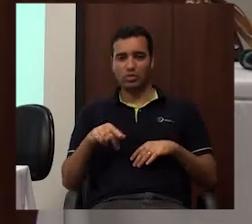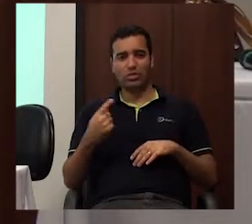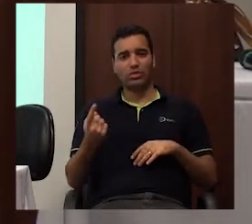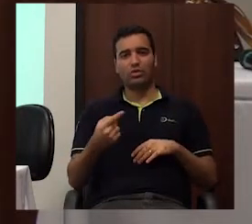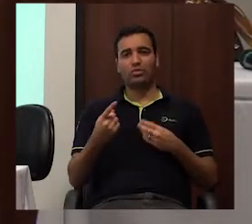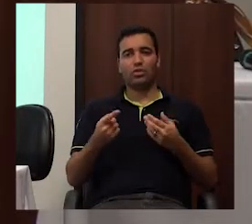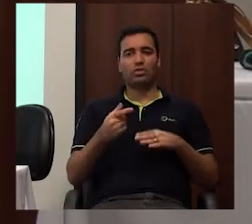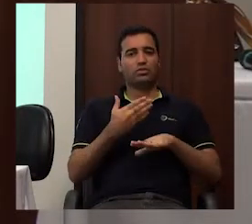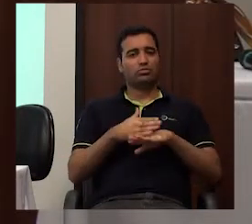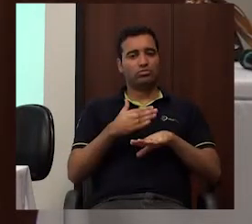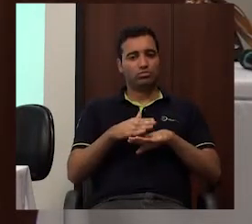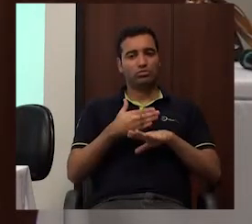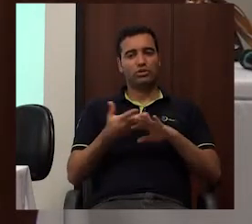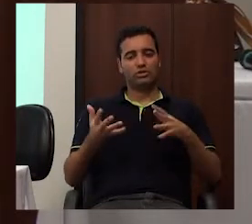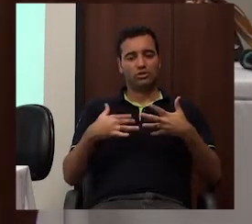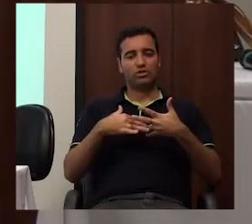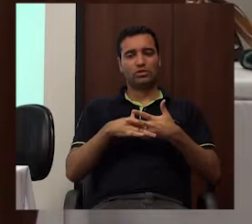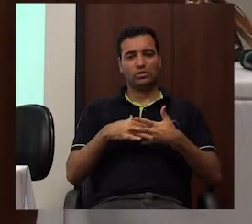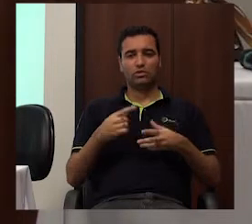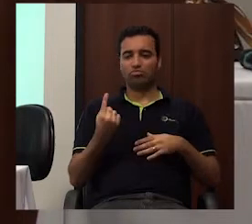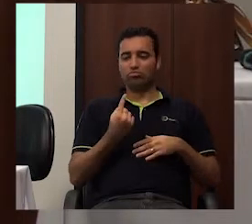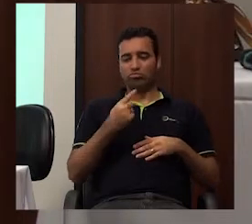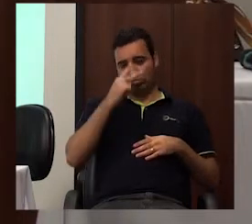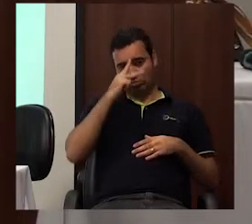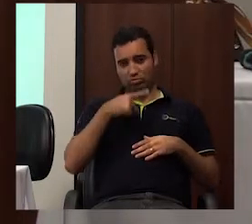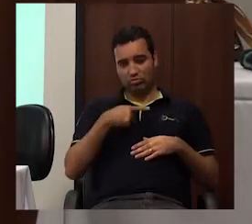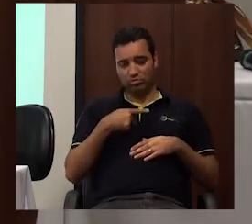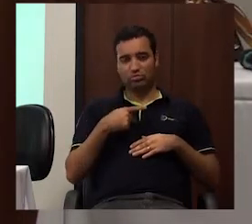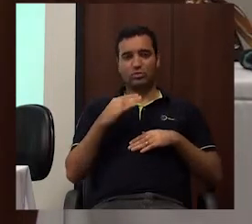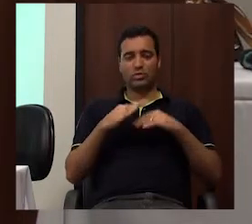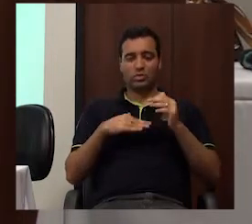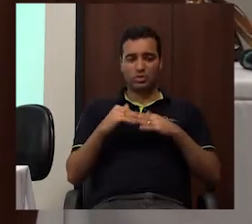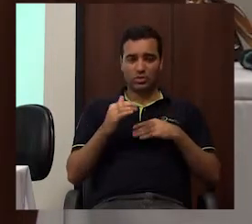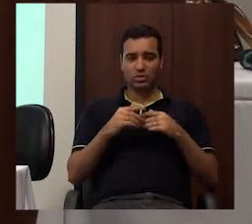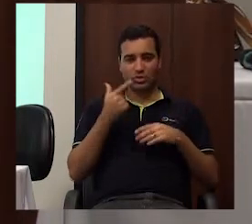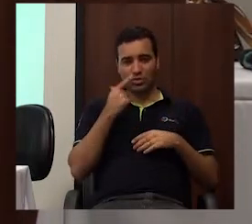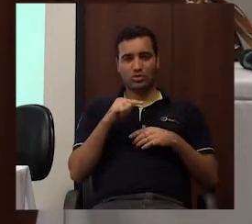exercício da cidadania, para a independência, para a qualificação para o trabalho.